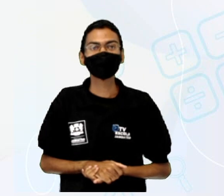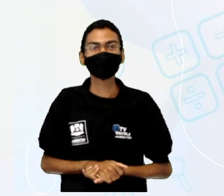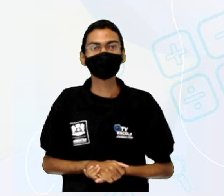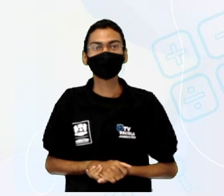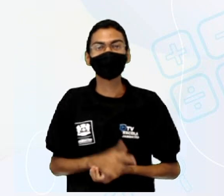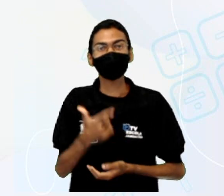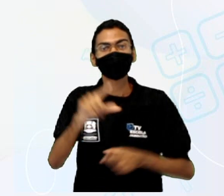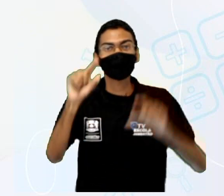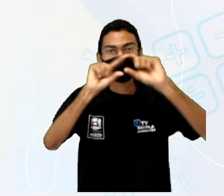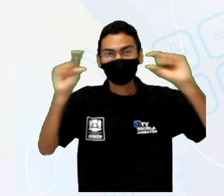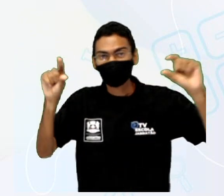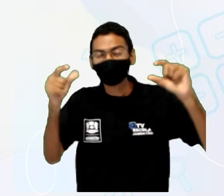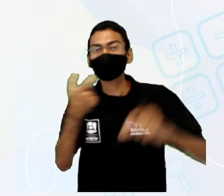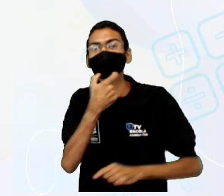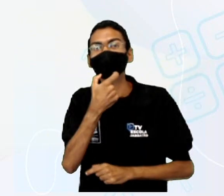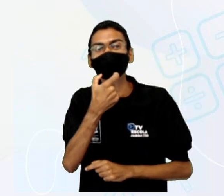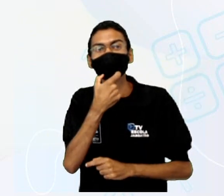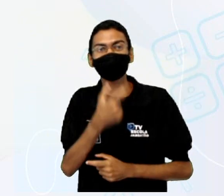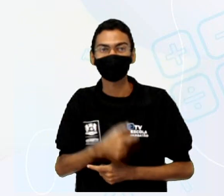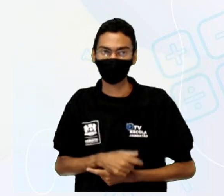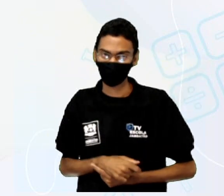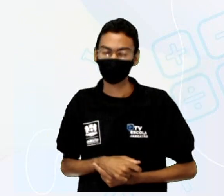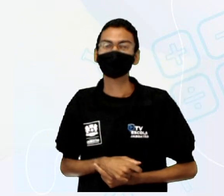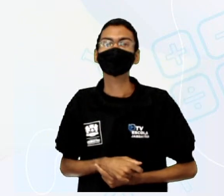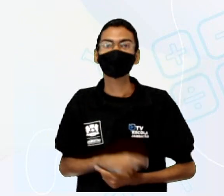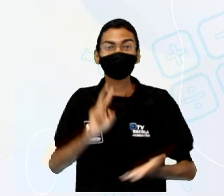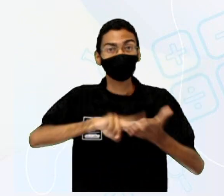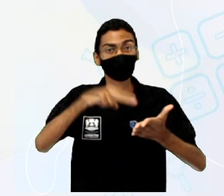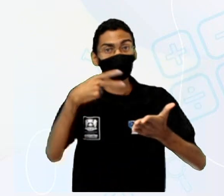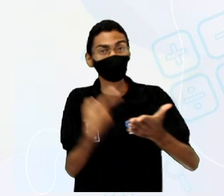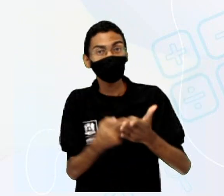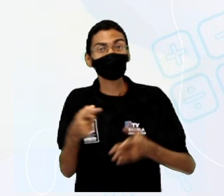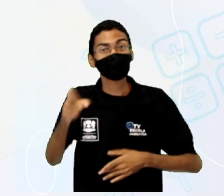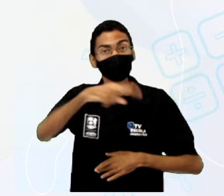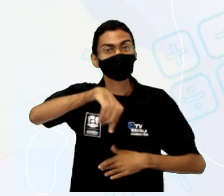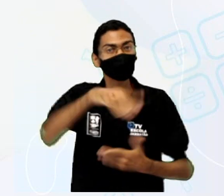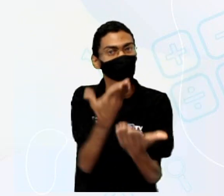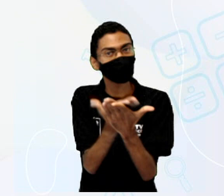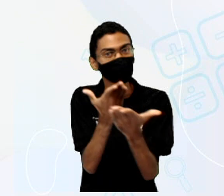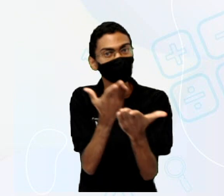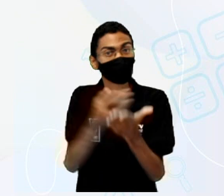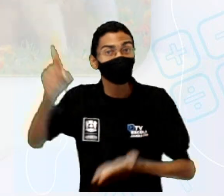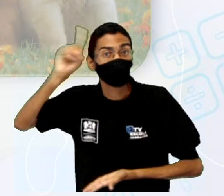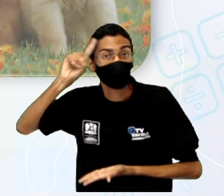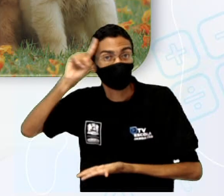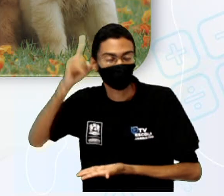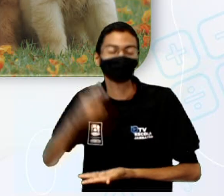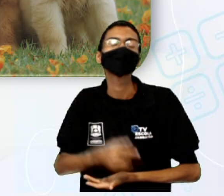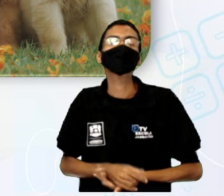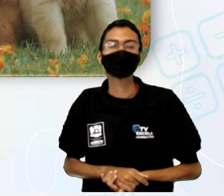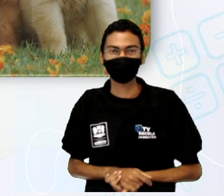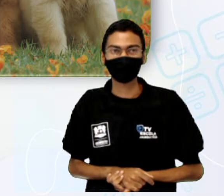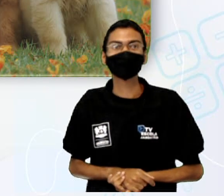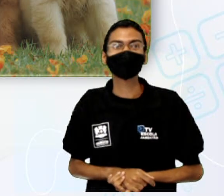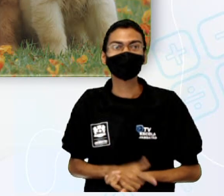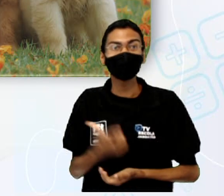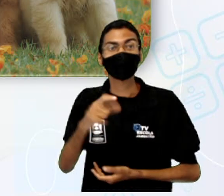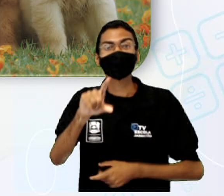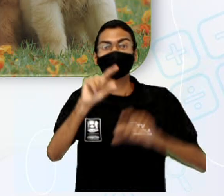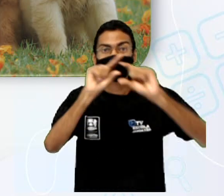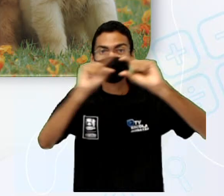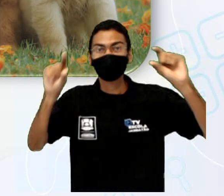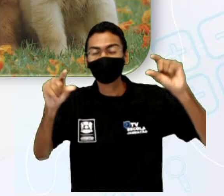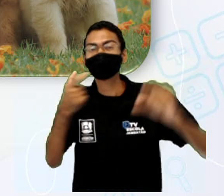You are studying every day. Vocês estão estudando todo dia. They